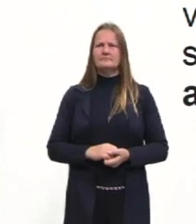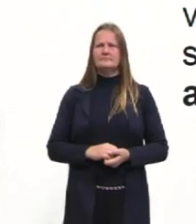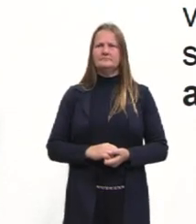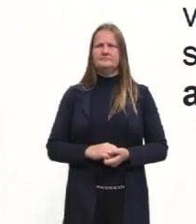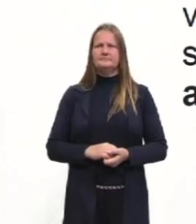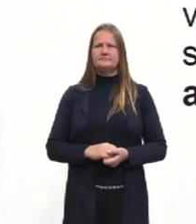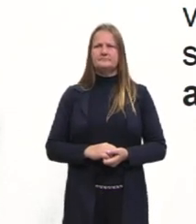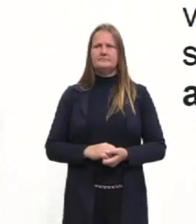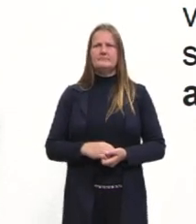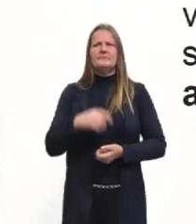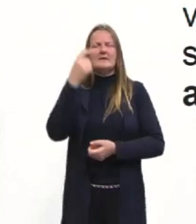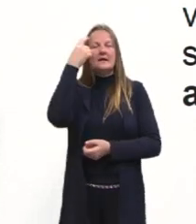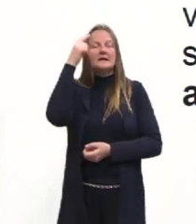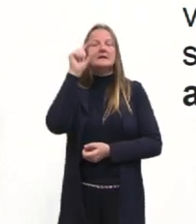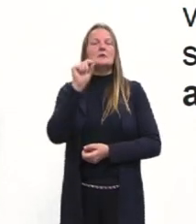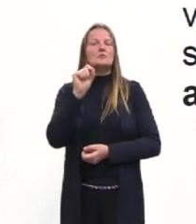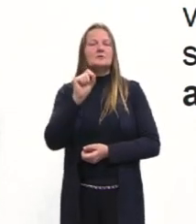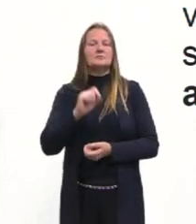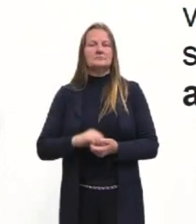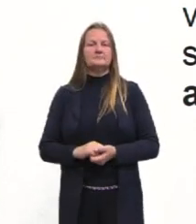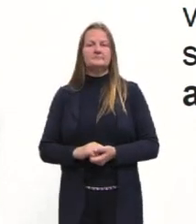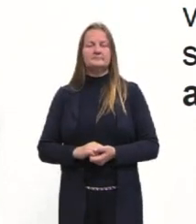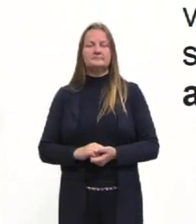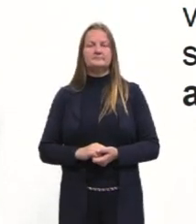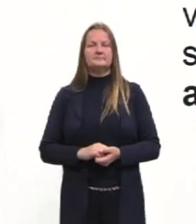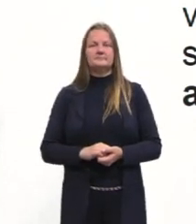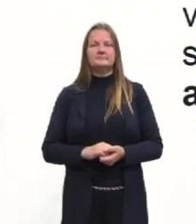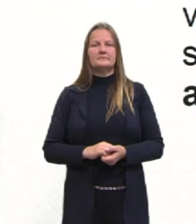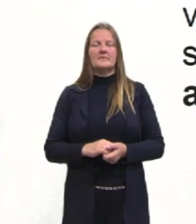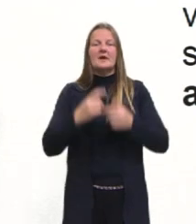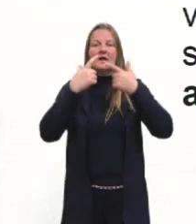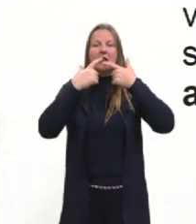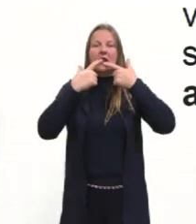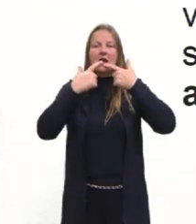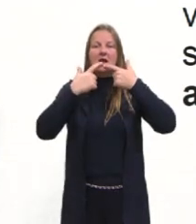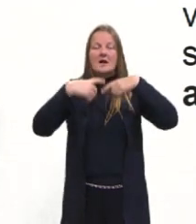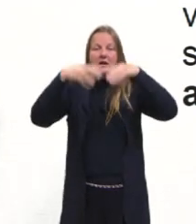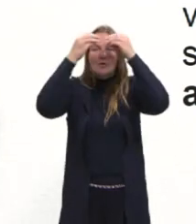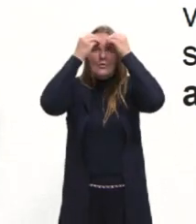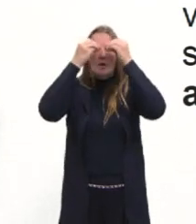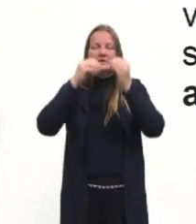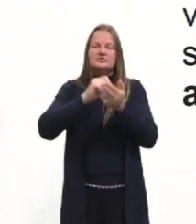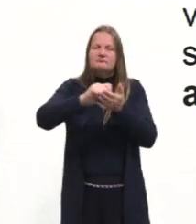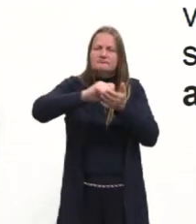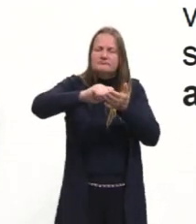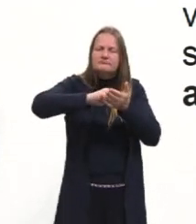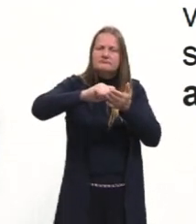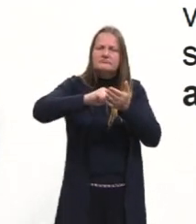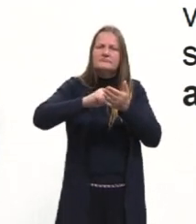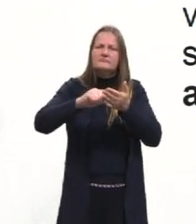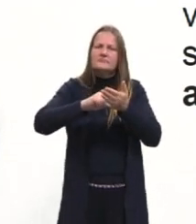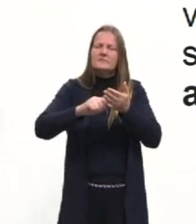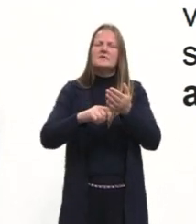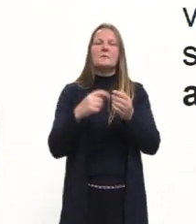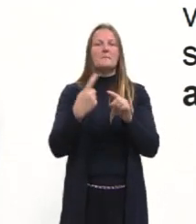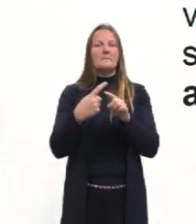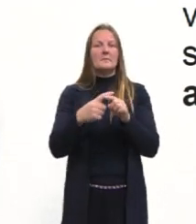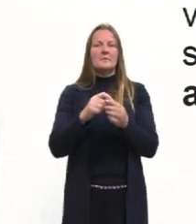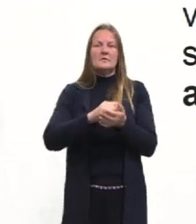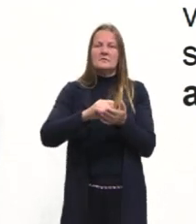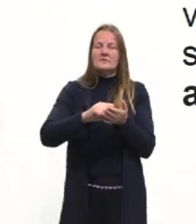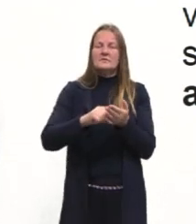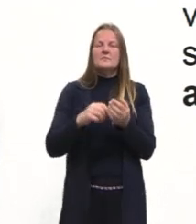Então, a ideia vai ser que, por meio de uma linguagem verbal escrita, as pessoas possam